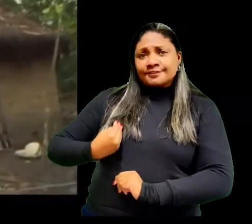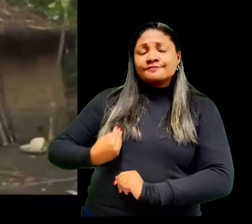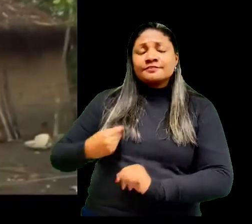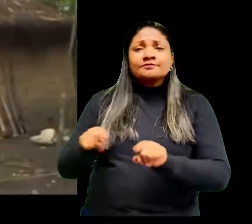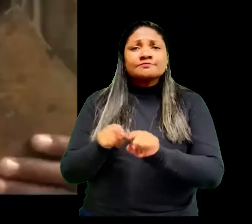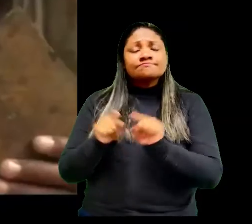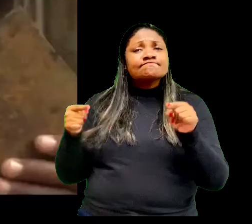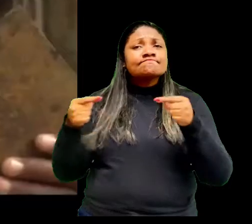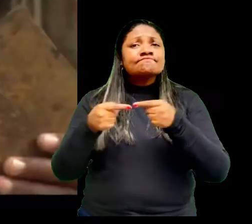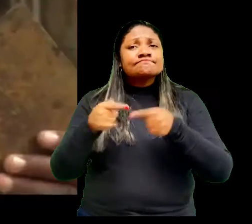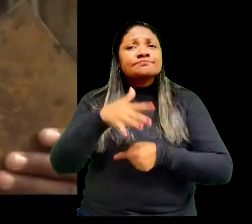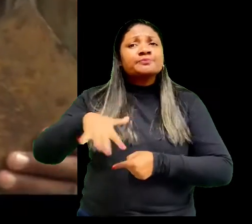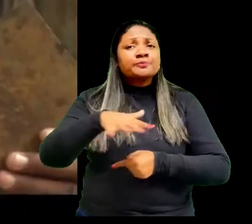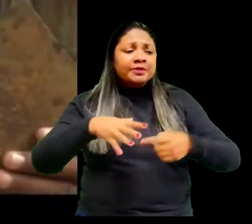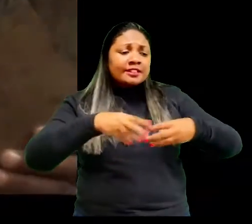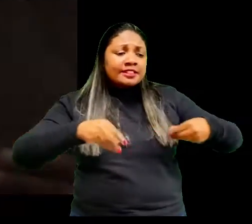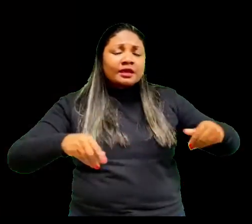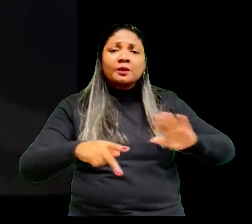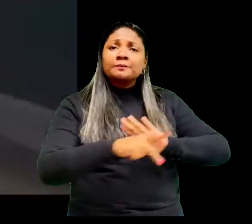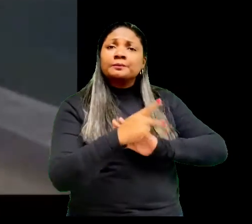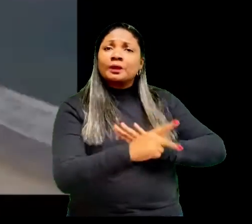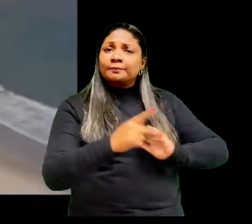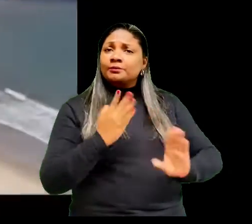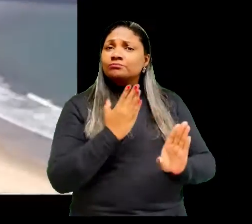totalmente ligados à terra do descobrimento.